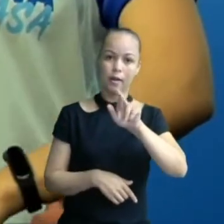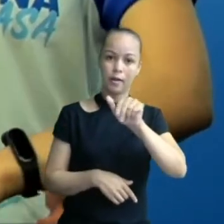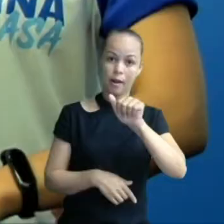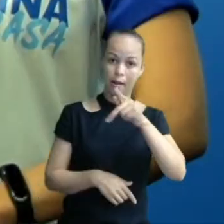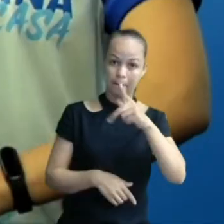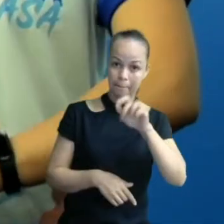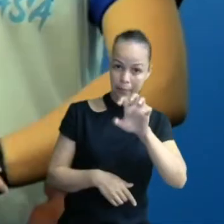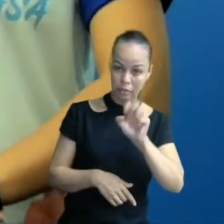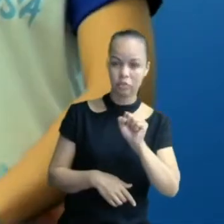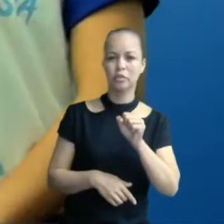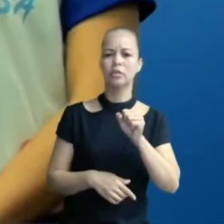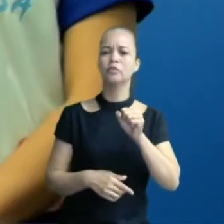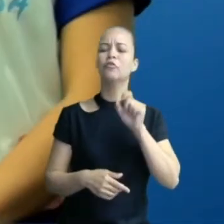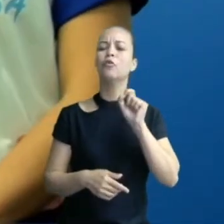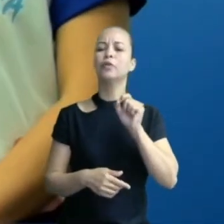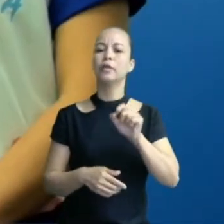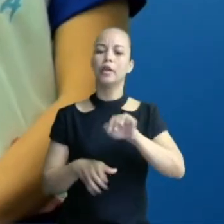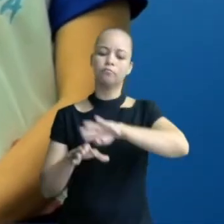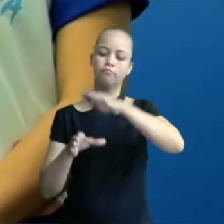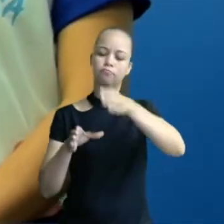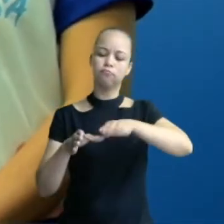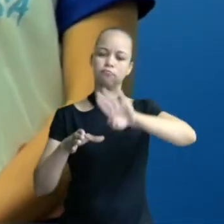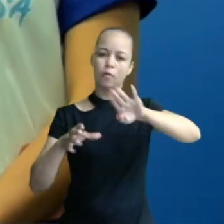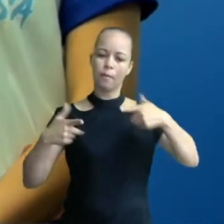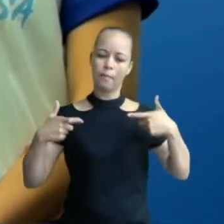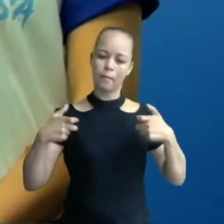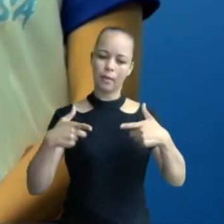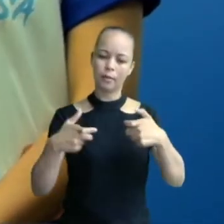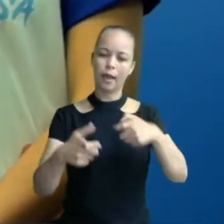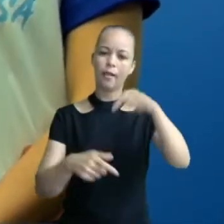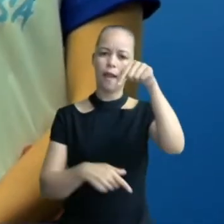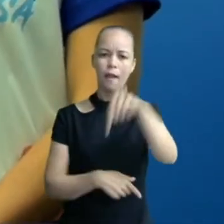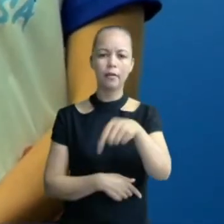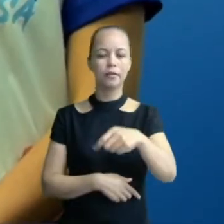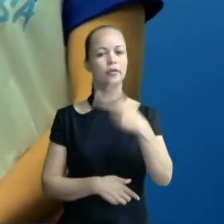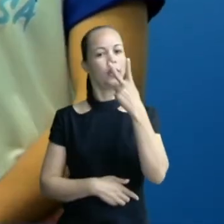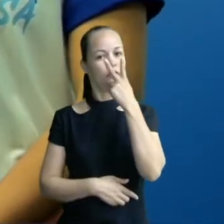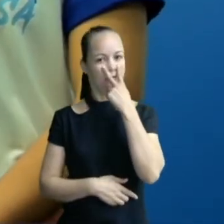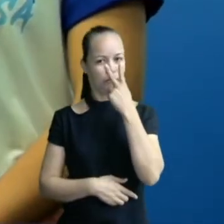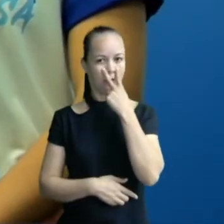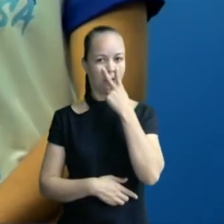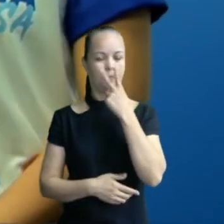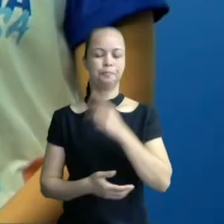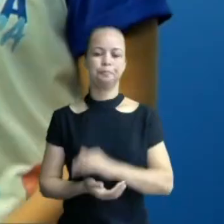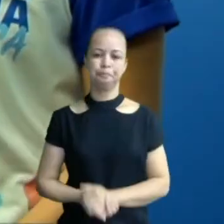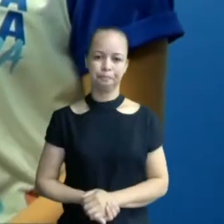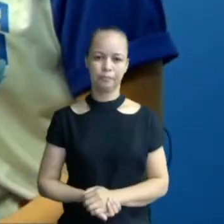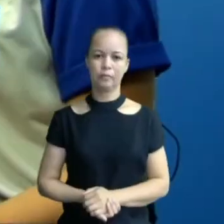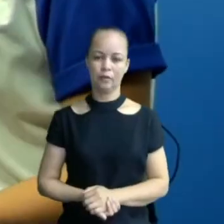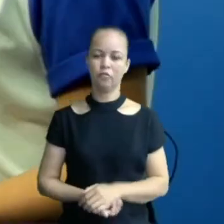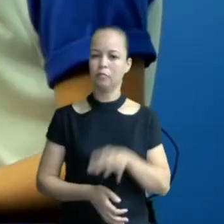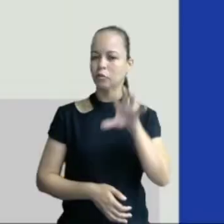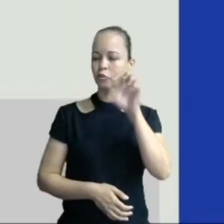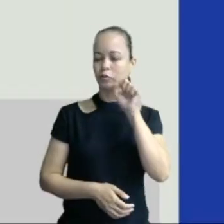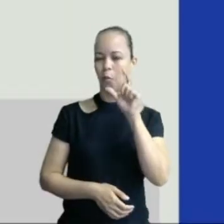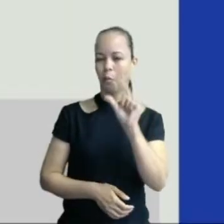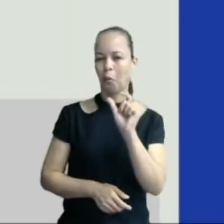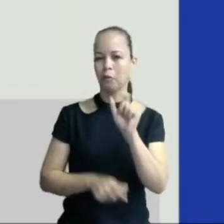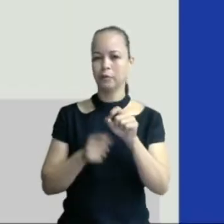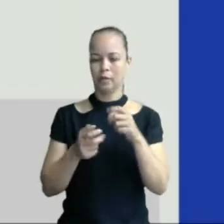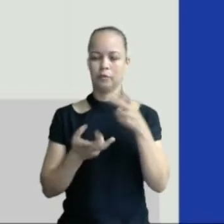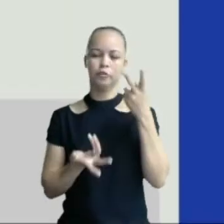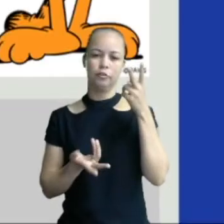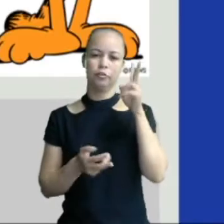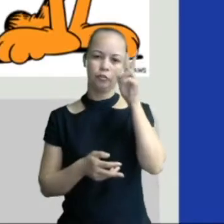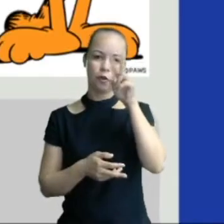Tabocas, aqui em Vitória de Santo Antão. Certo? Vamos ler um pouquinho, vamos escutar um pouquinho dessa história? Vê só o que tem nesse